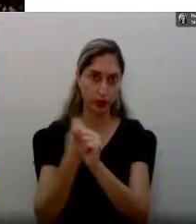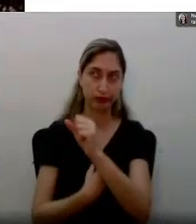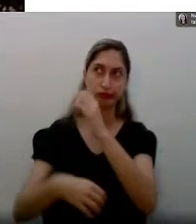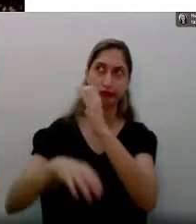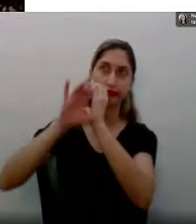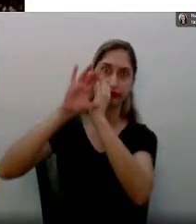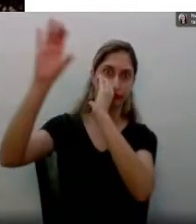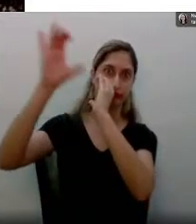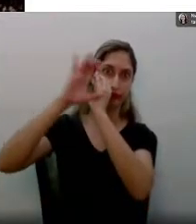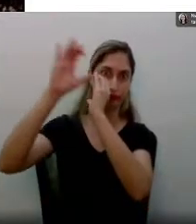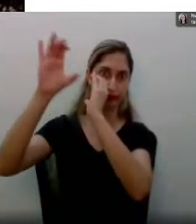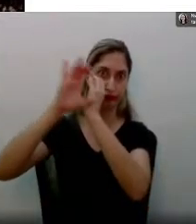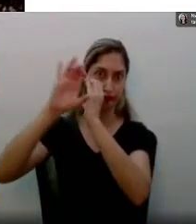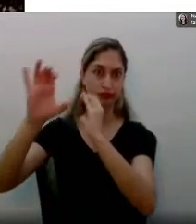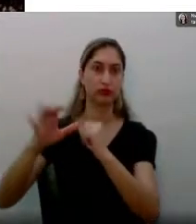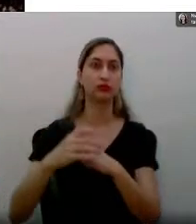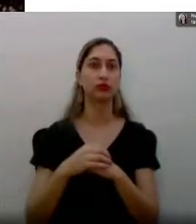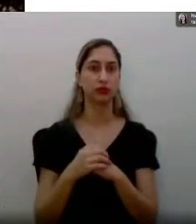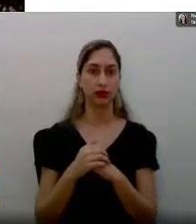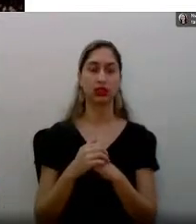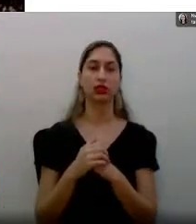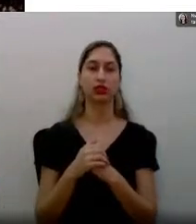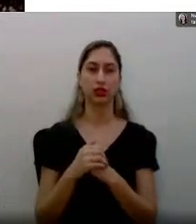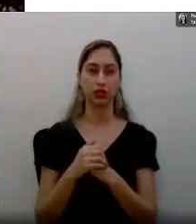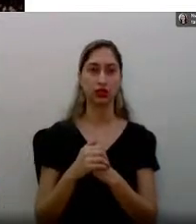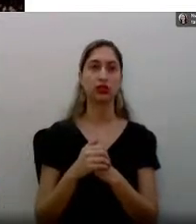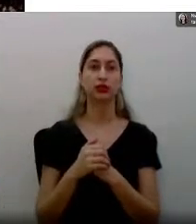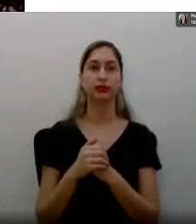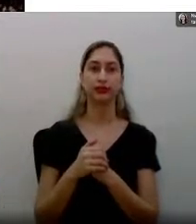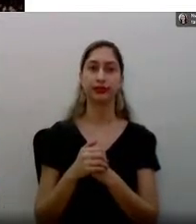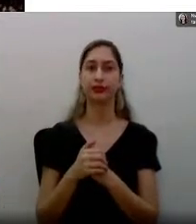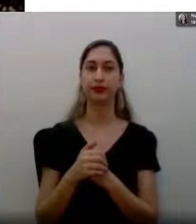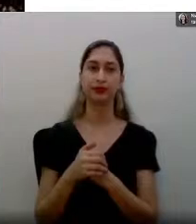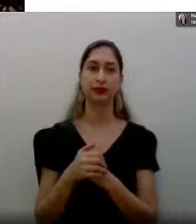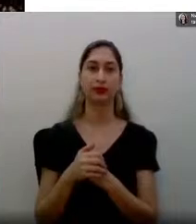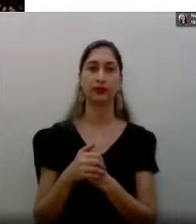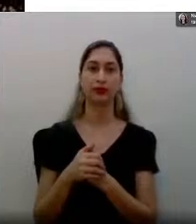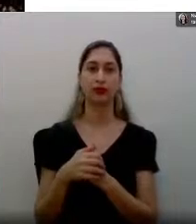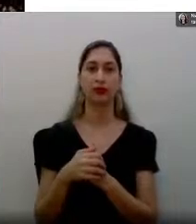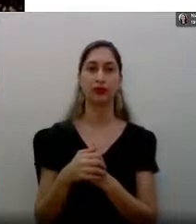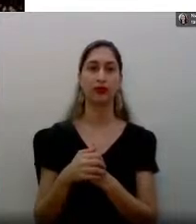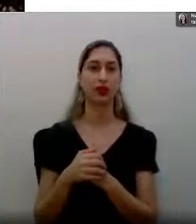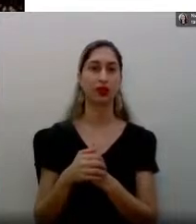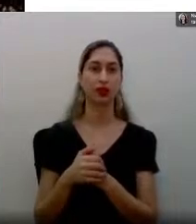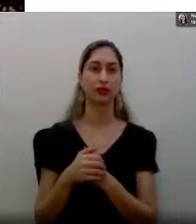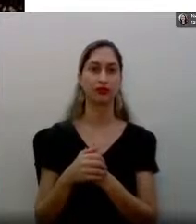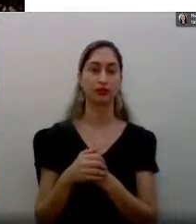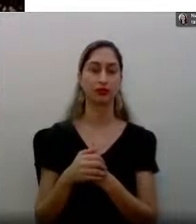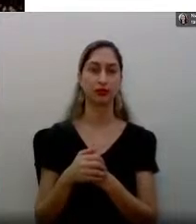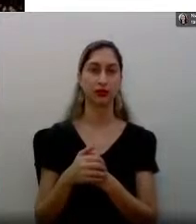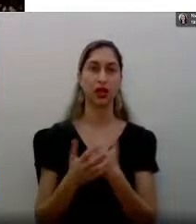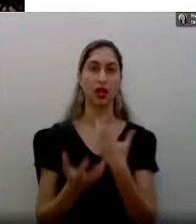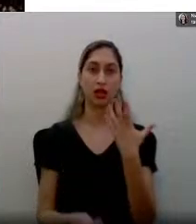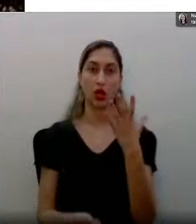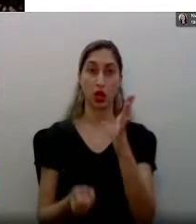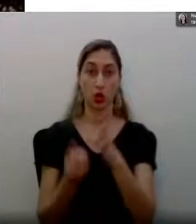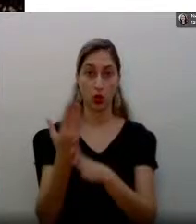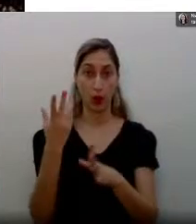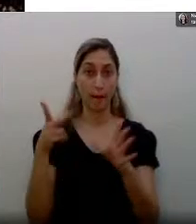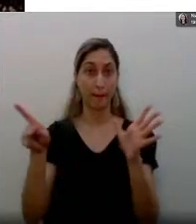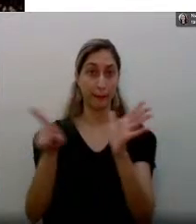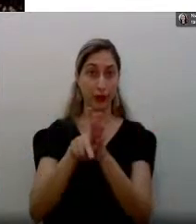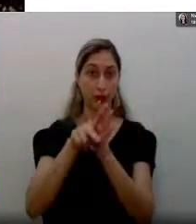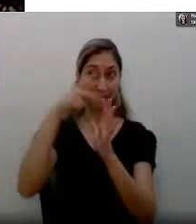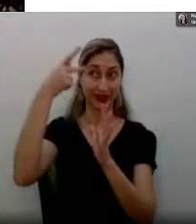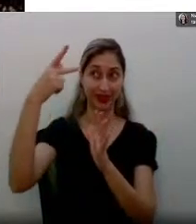os lados que usou também né E então eles tiveram próprio né Observatório deles um pouco